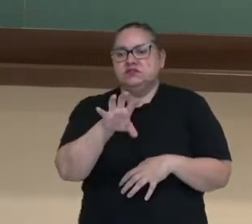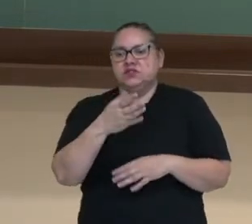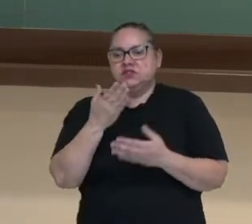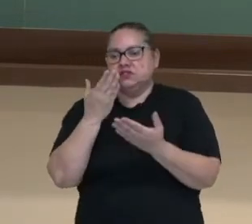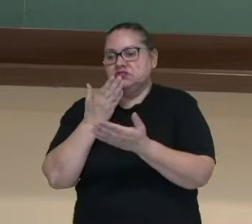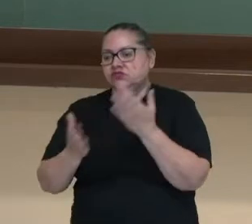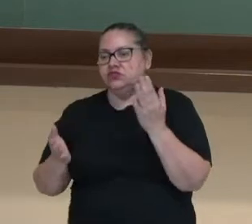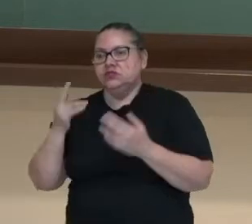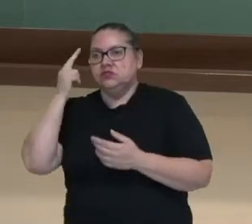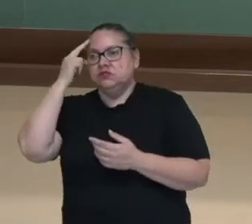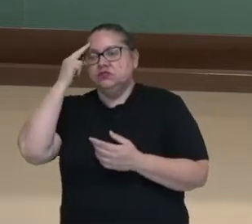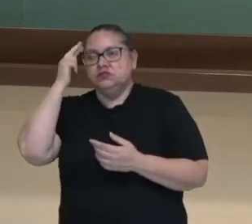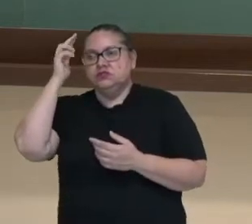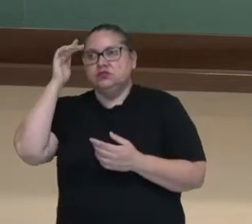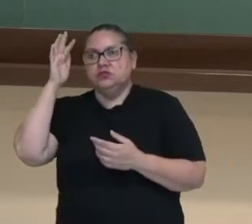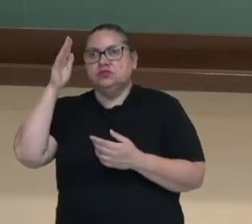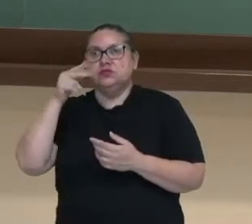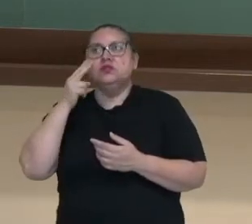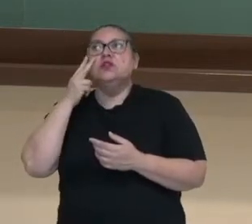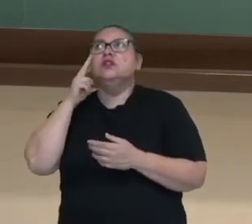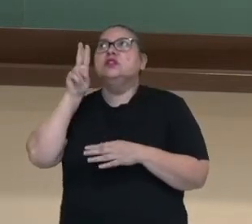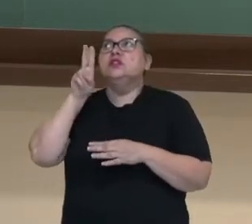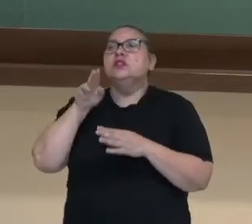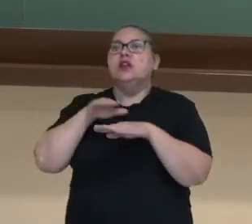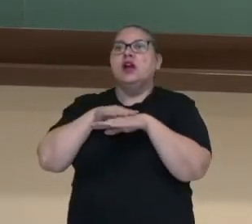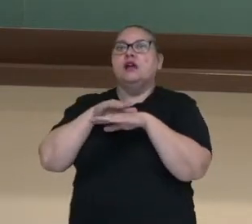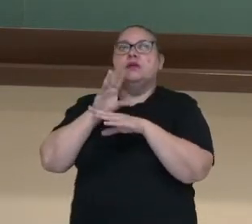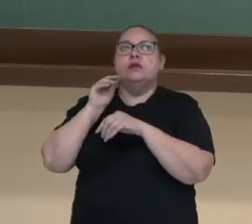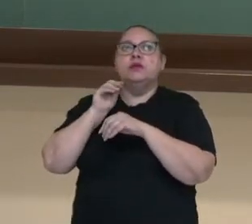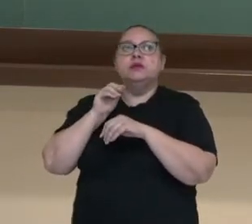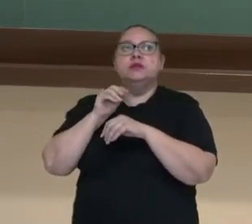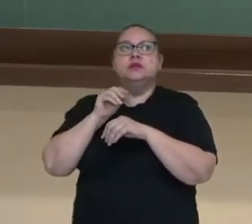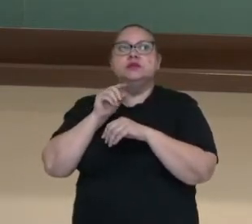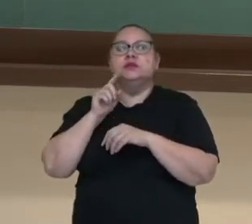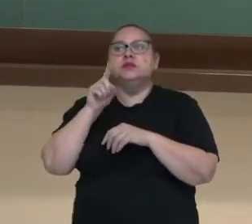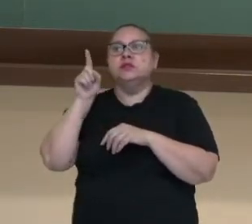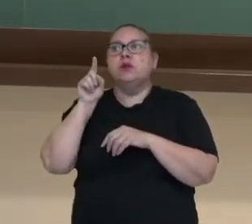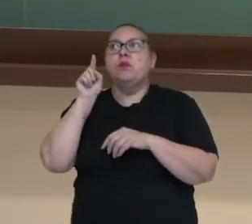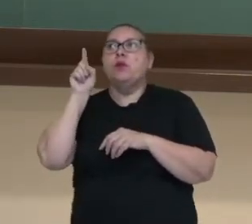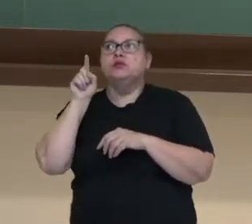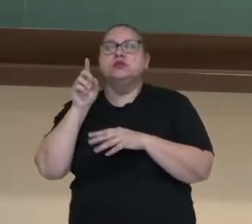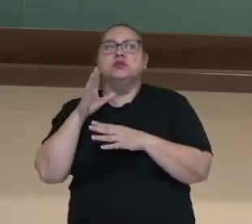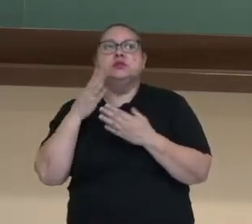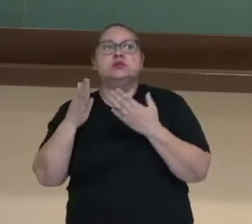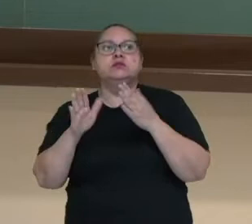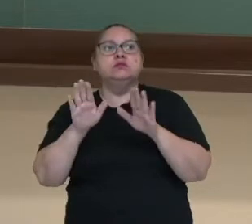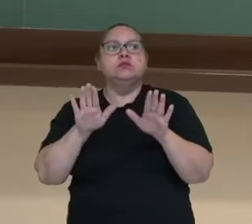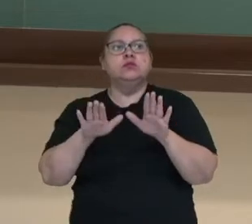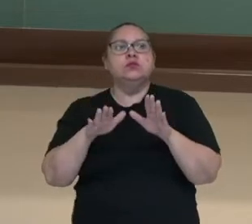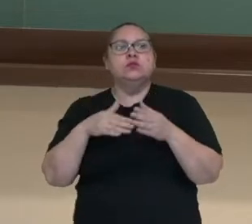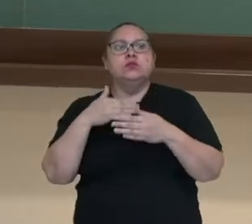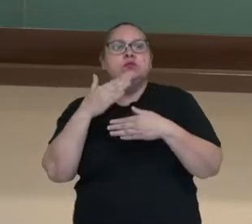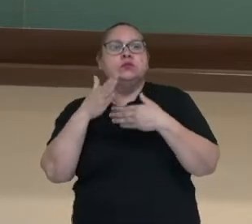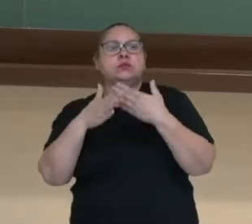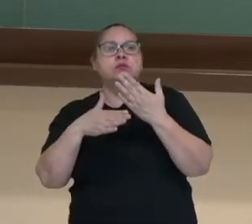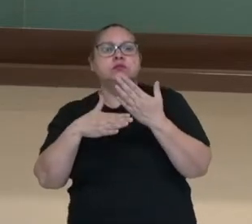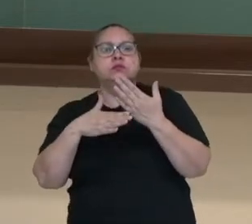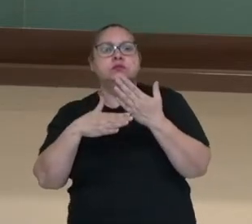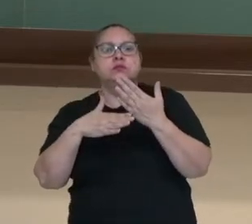sonhos. Repare sempre nas tirinhas a presença da pontuação, né? Que vai dando